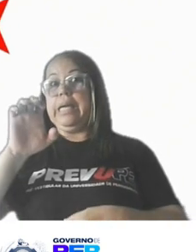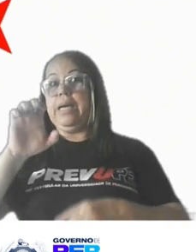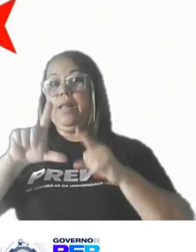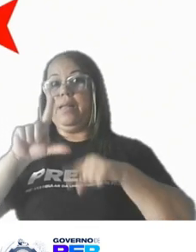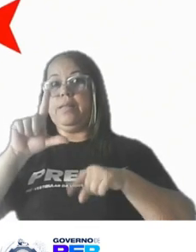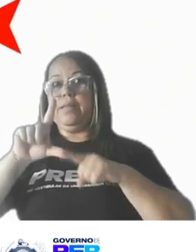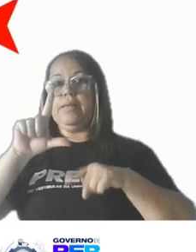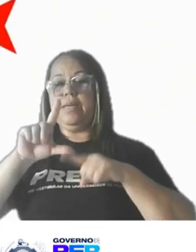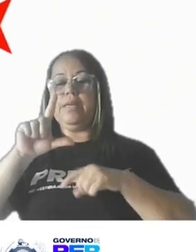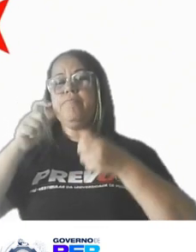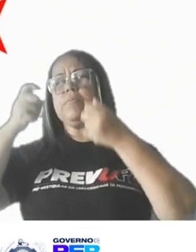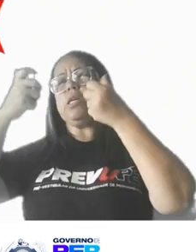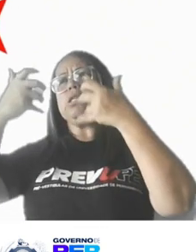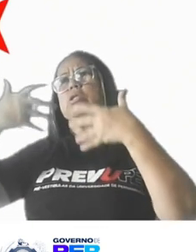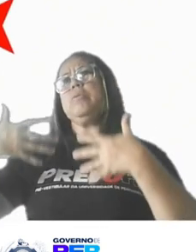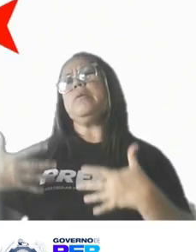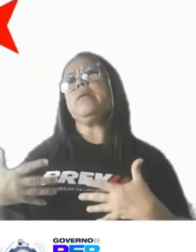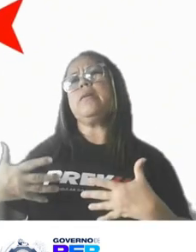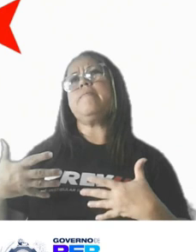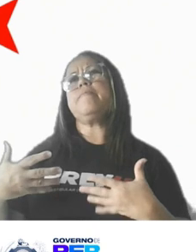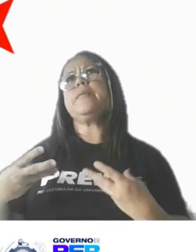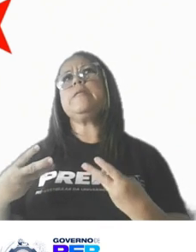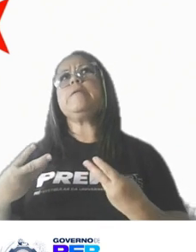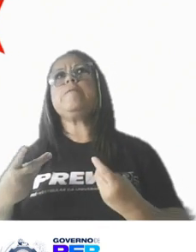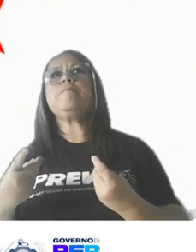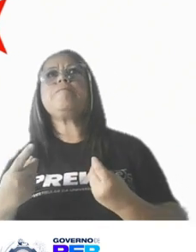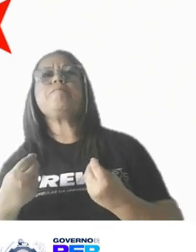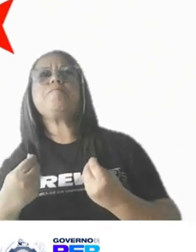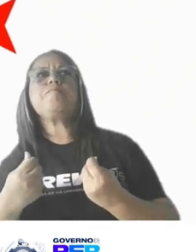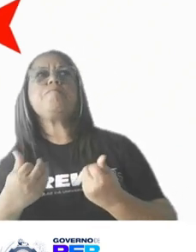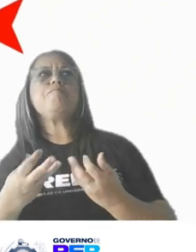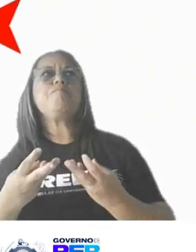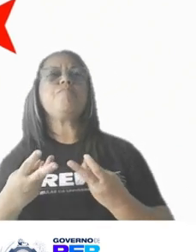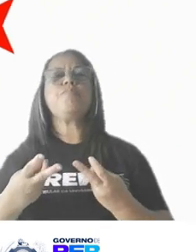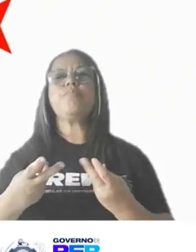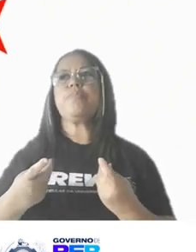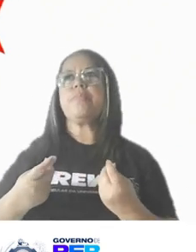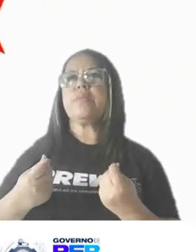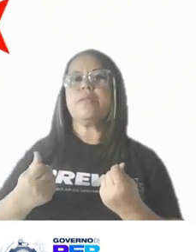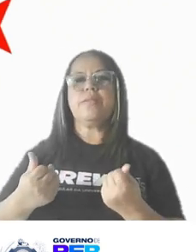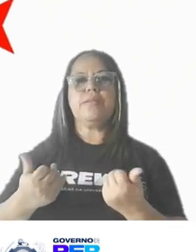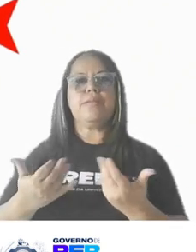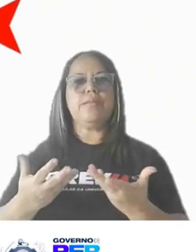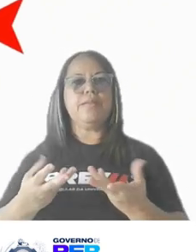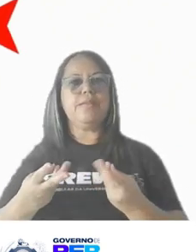letra E, que fala sobre a